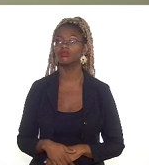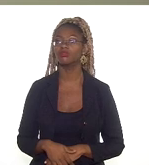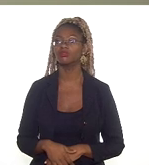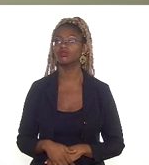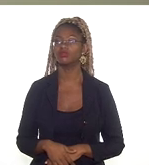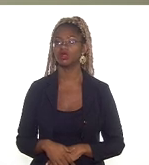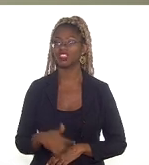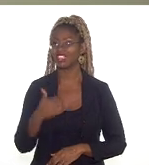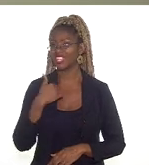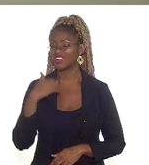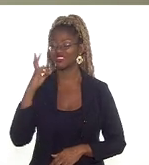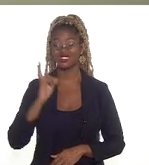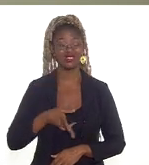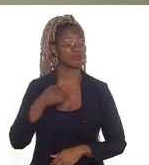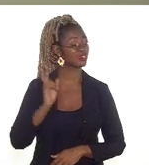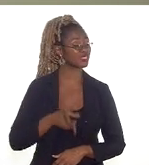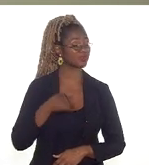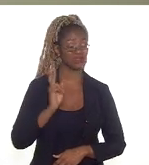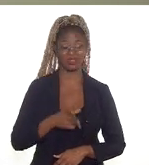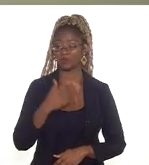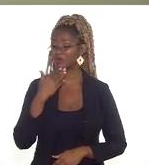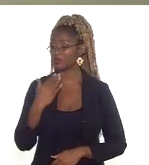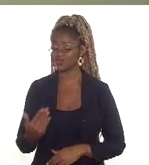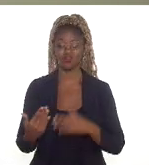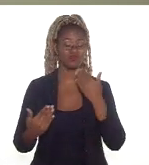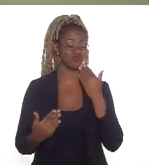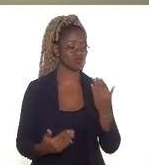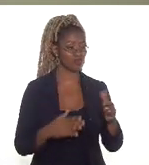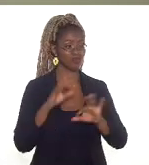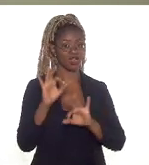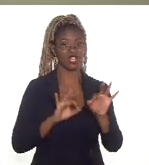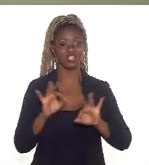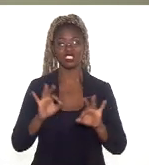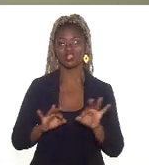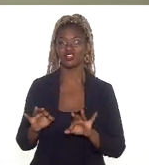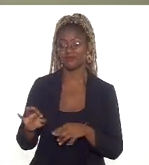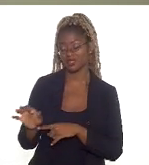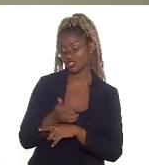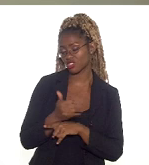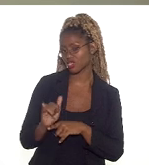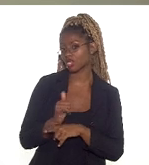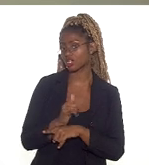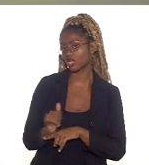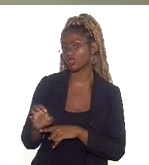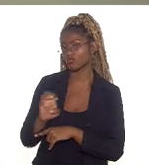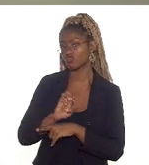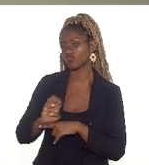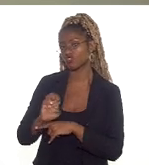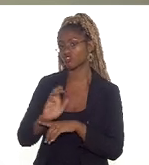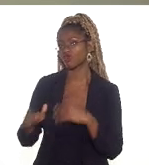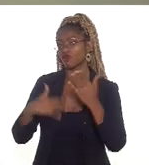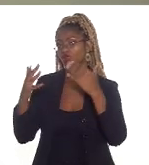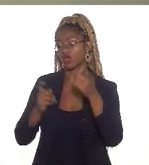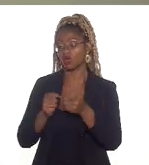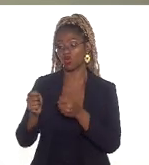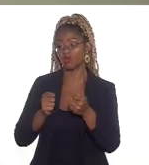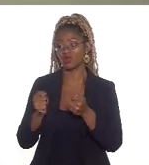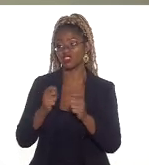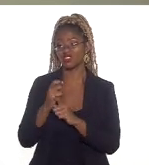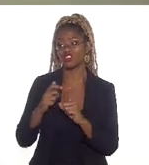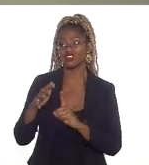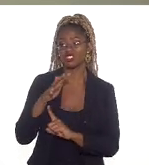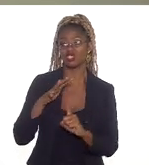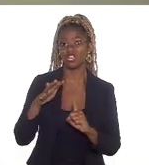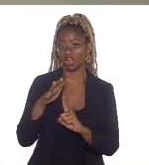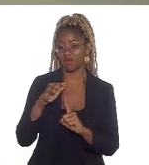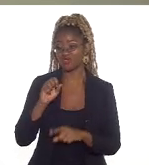não cobre o planejamento estratégico de Estado, de desenvolvimento econômico e social, se eu não cobrar isso um dia, é porque